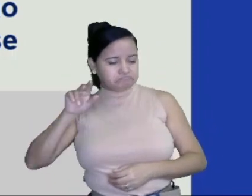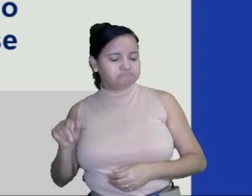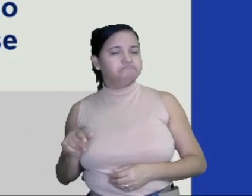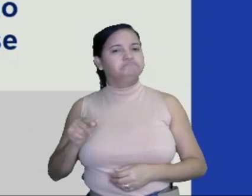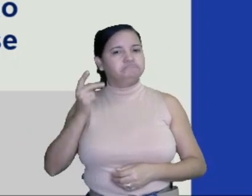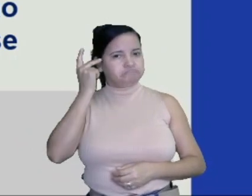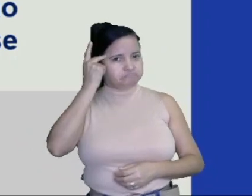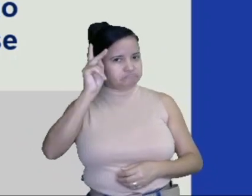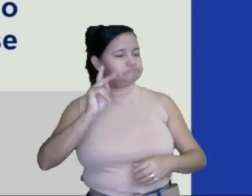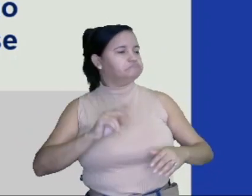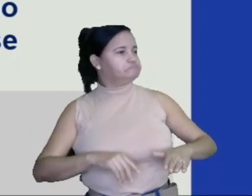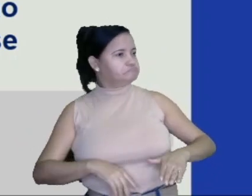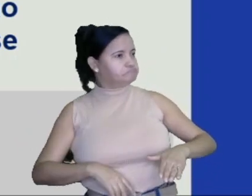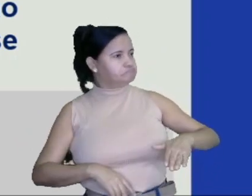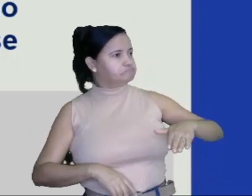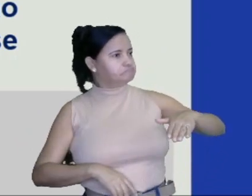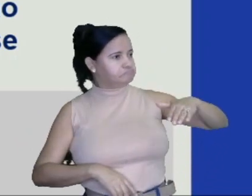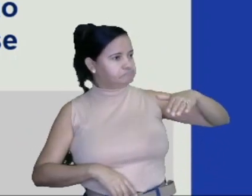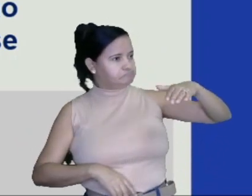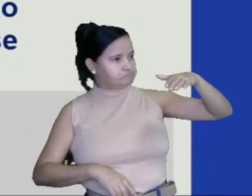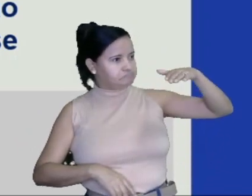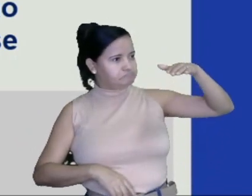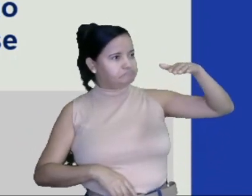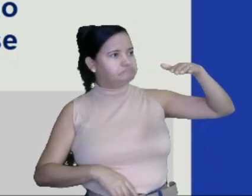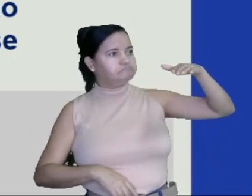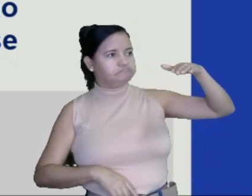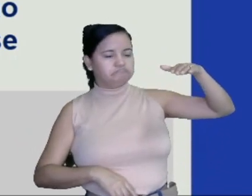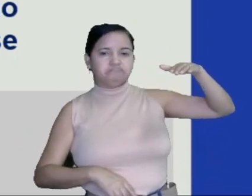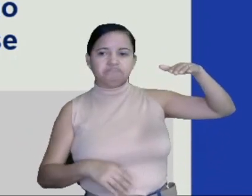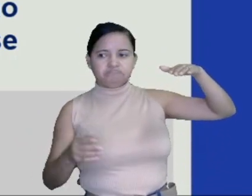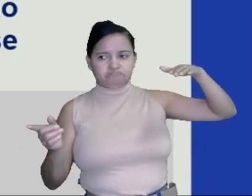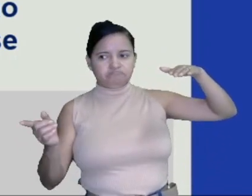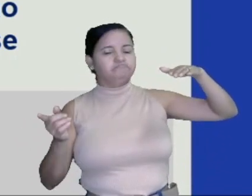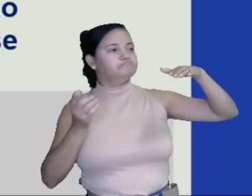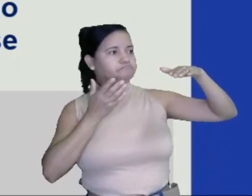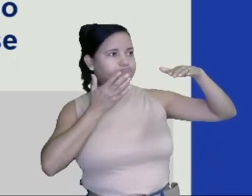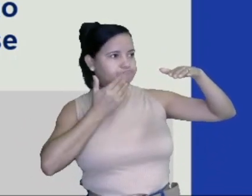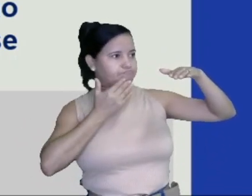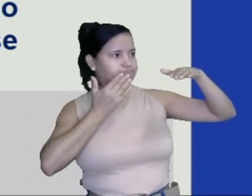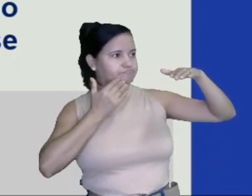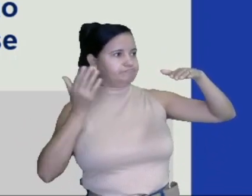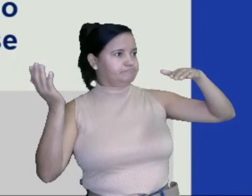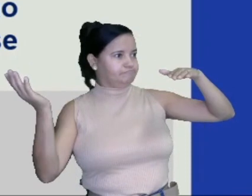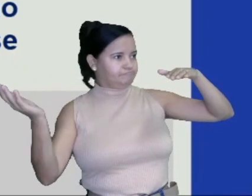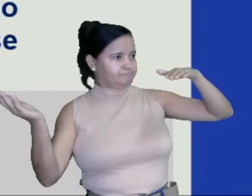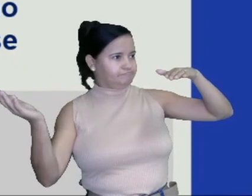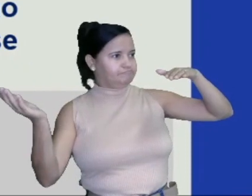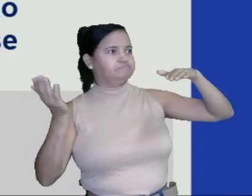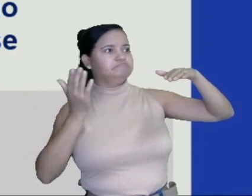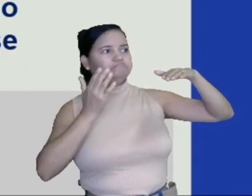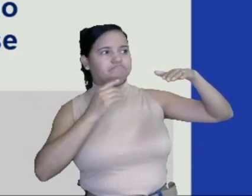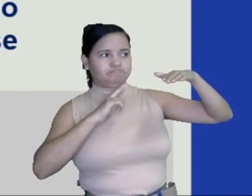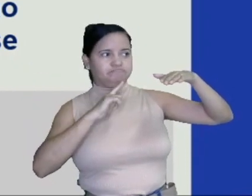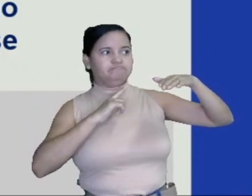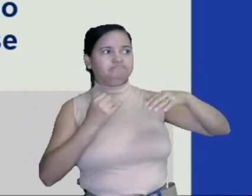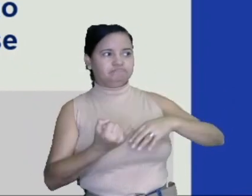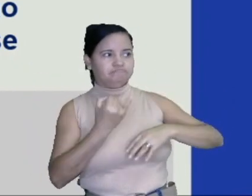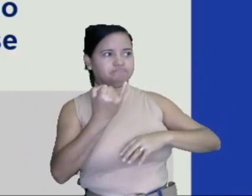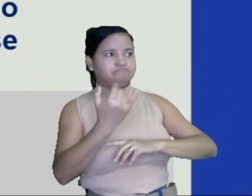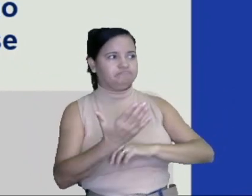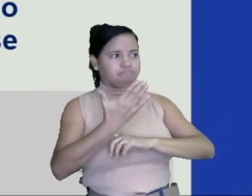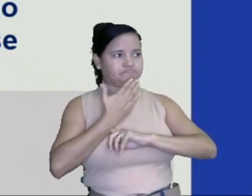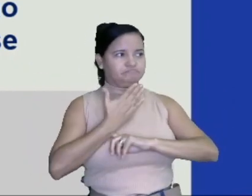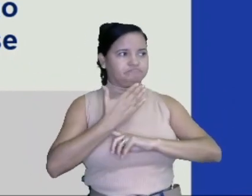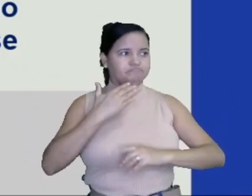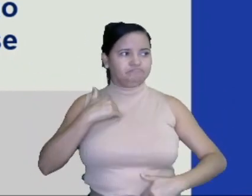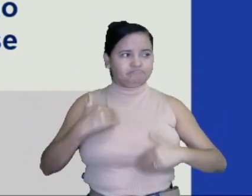o crescimento, sendo responsável pela formação e manutenção dos tecidos do nosso